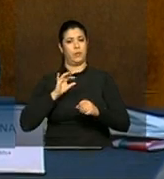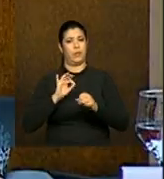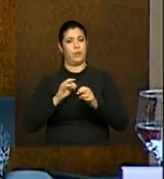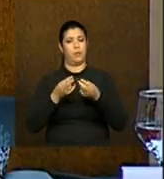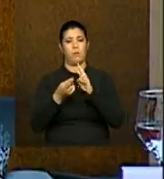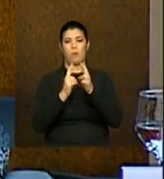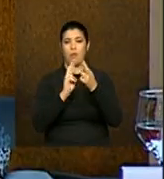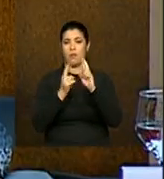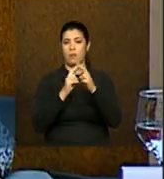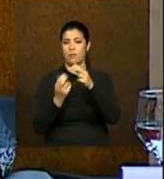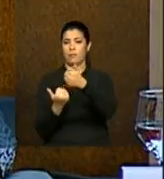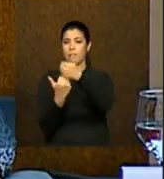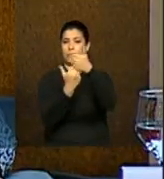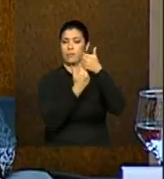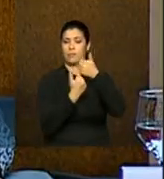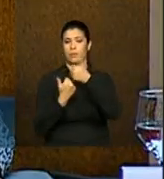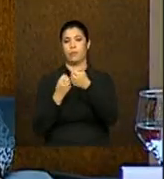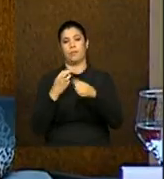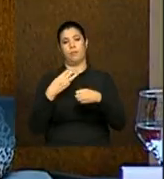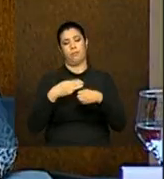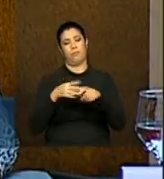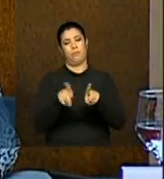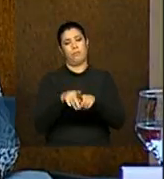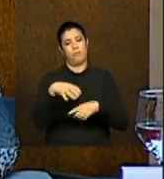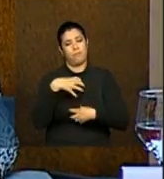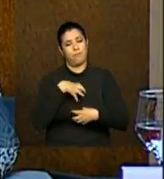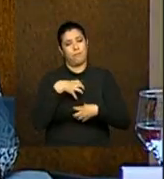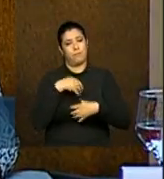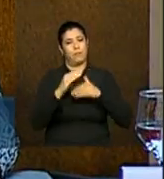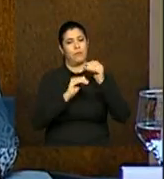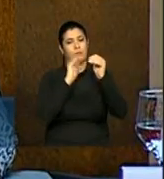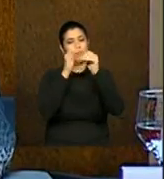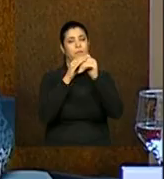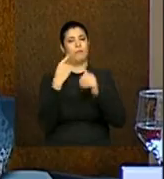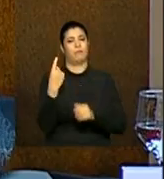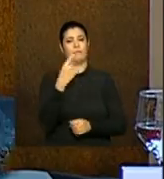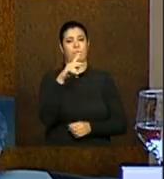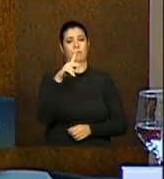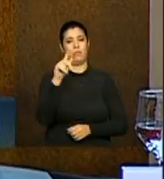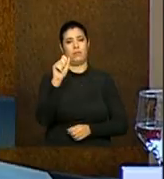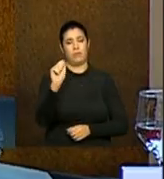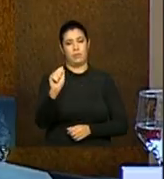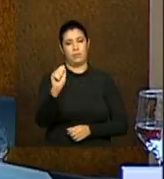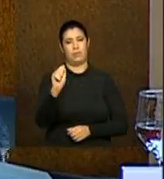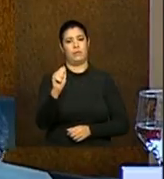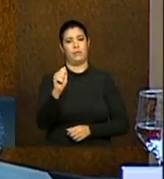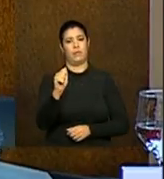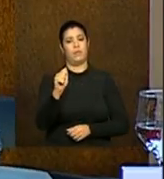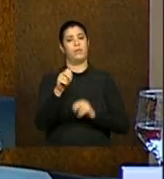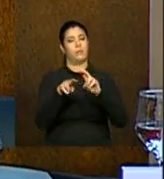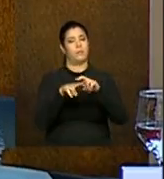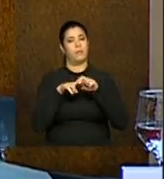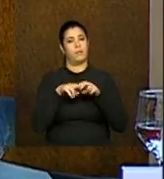apoio para que os municípios pudessem desenvolver os seus PPAs. E nessa nessa rede de apoio, um